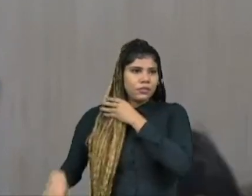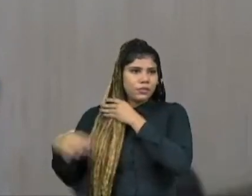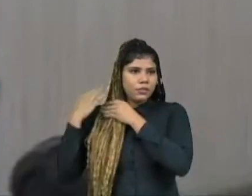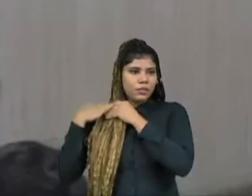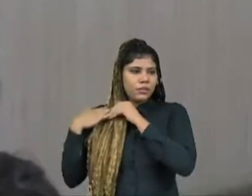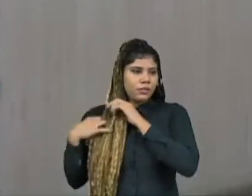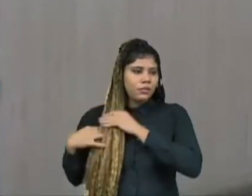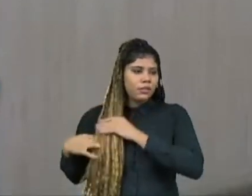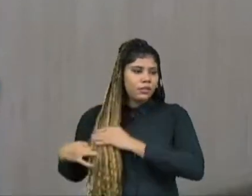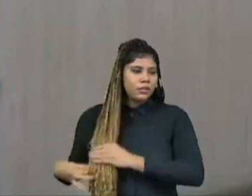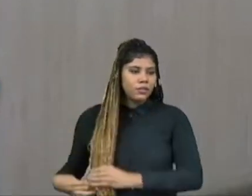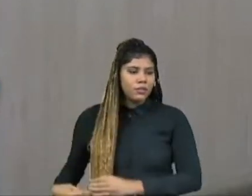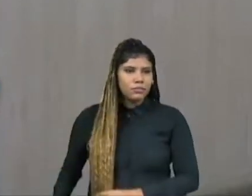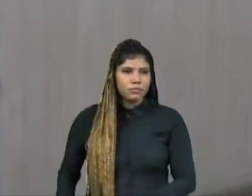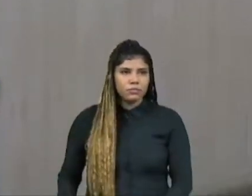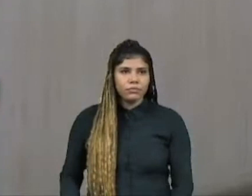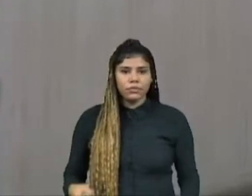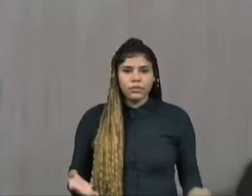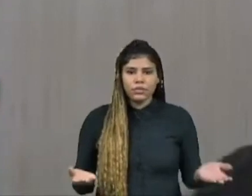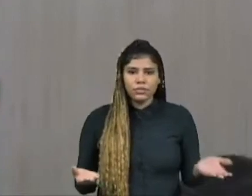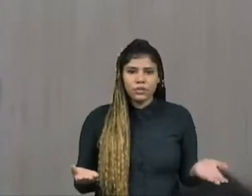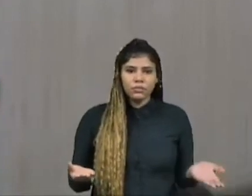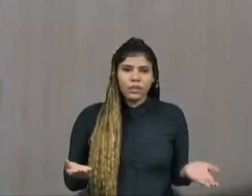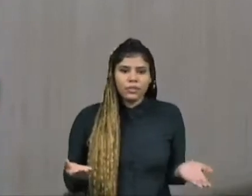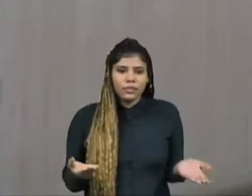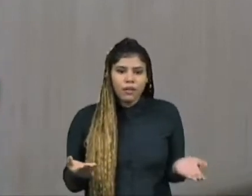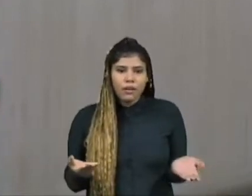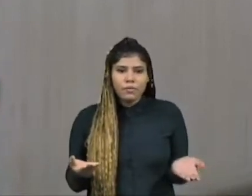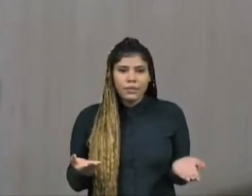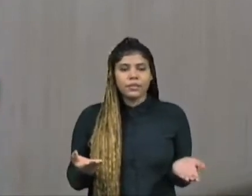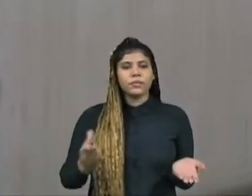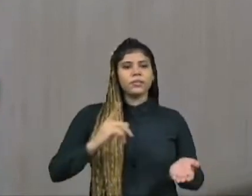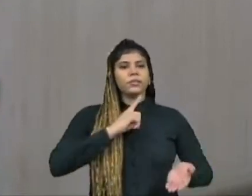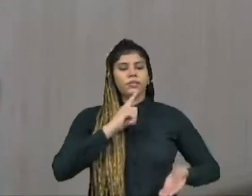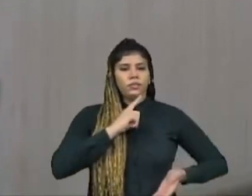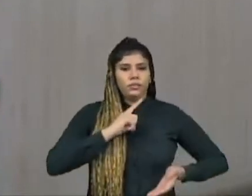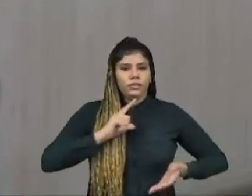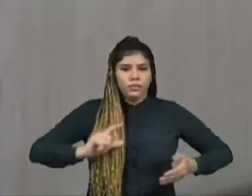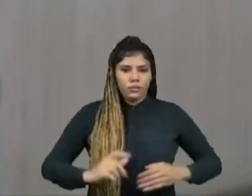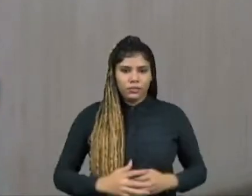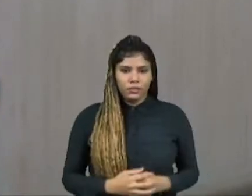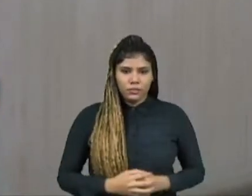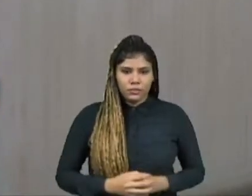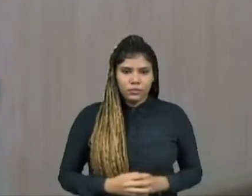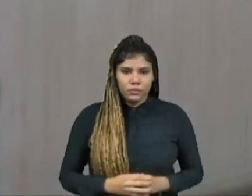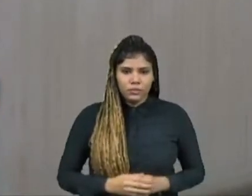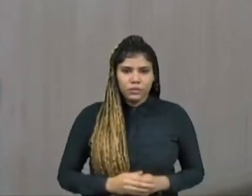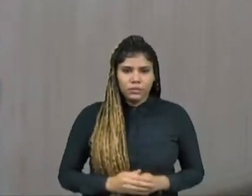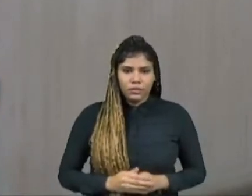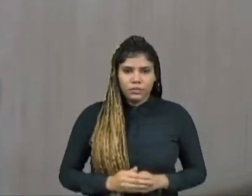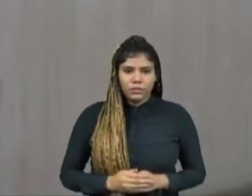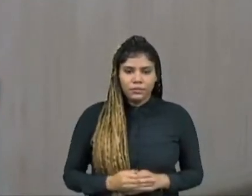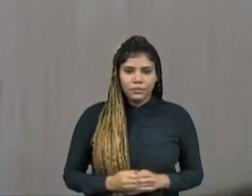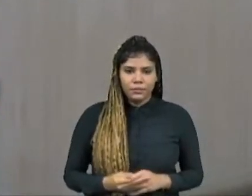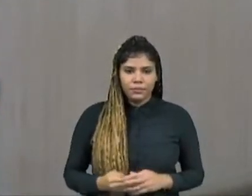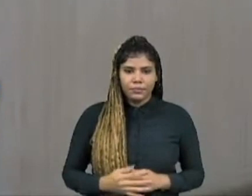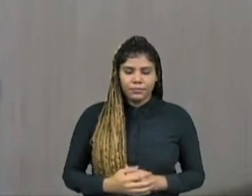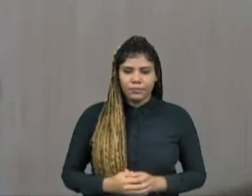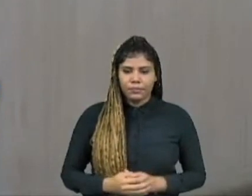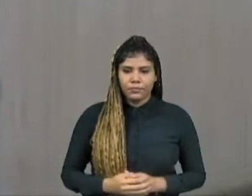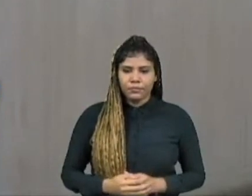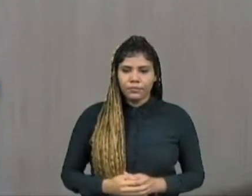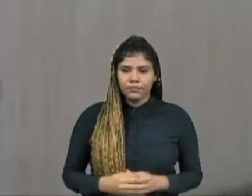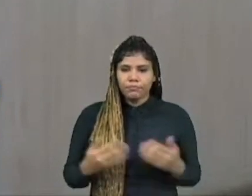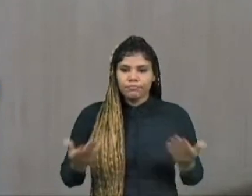qual o governador deixou de repassar para o município o que antes havia acordado